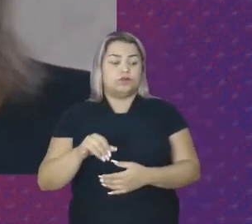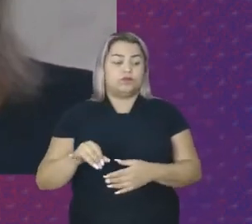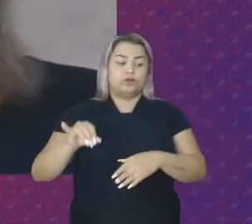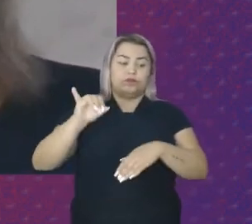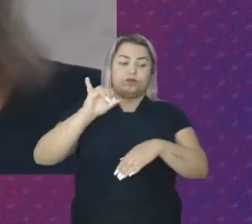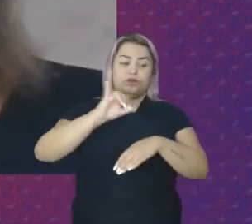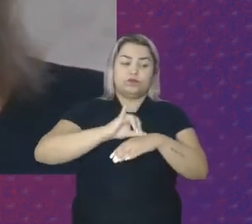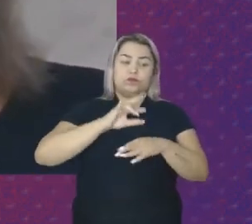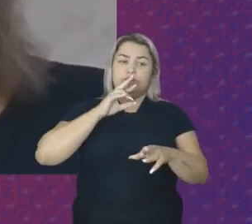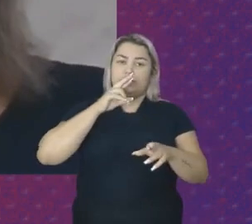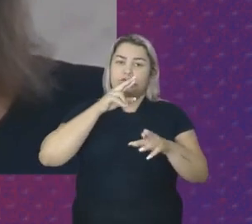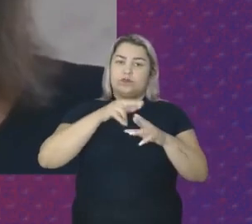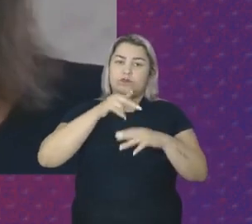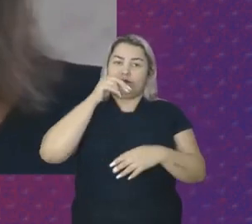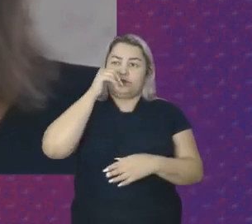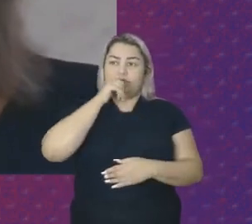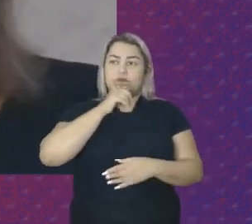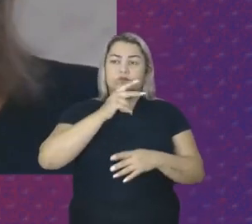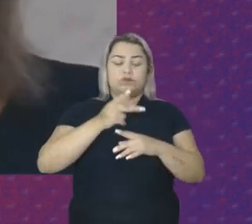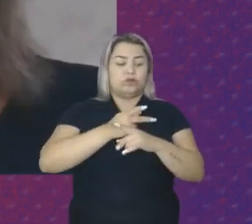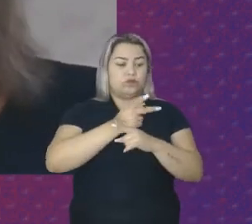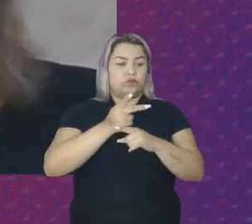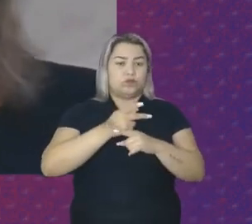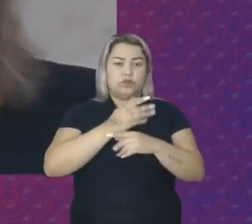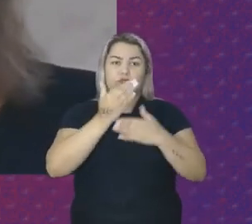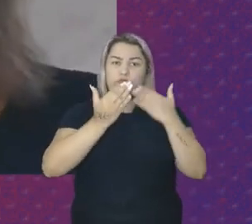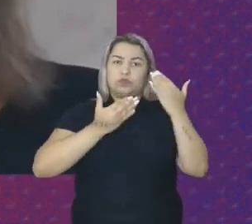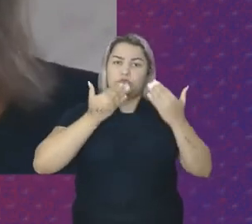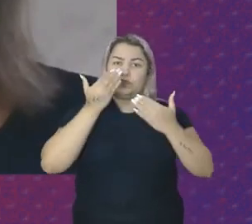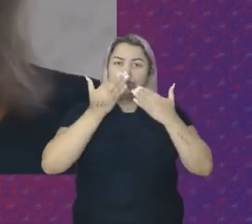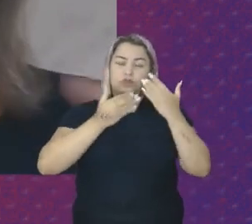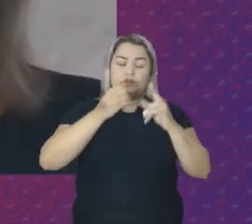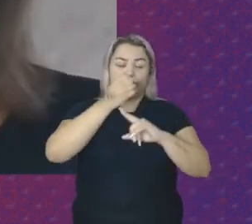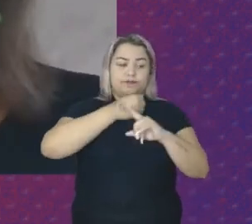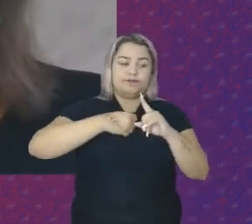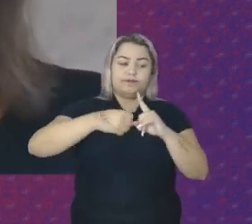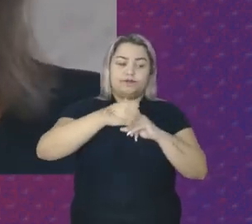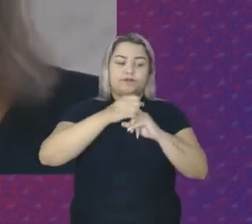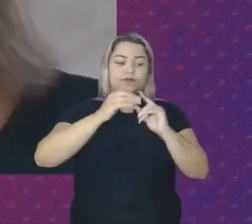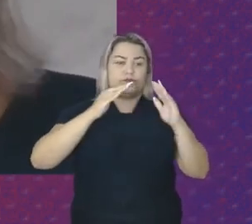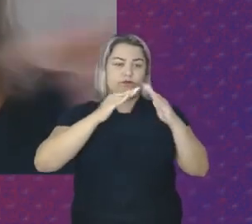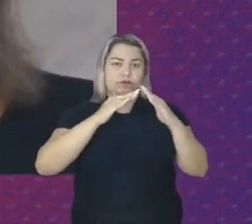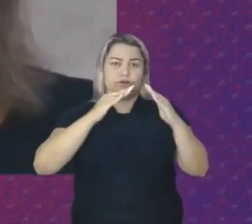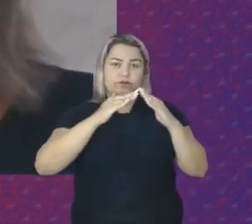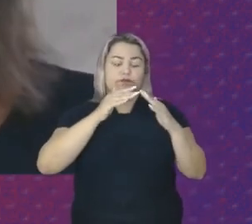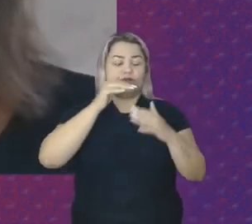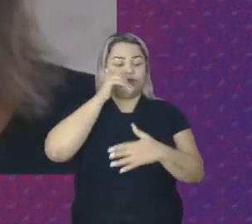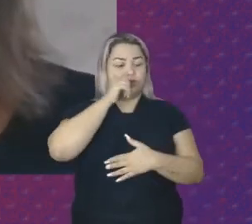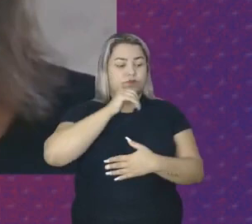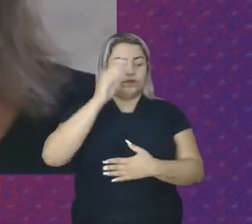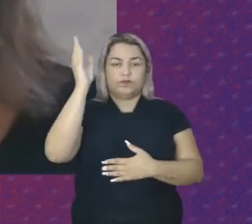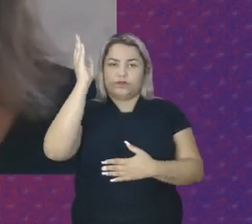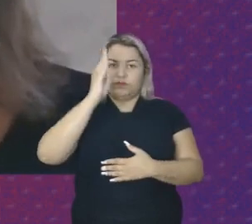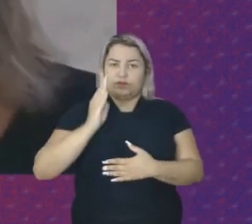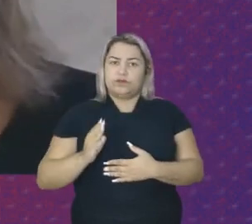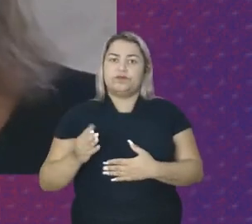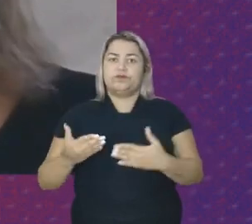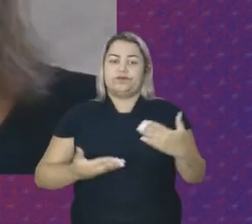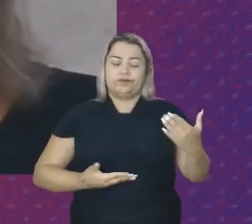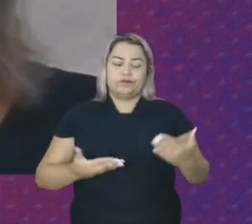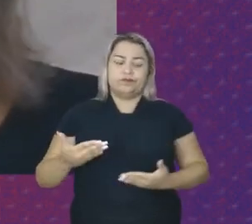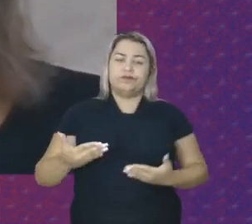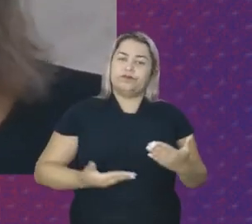da mulher buscar um atendimento psicológico, social, e na Casa da Mulher Brasileira, todos esses serviços